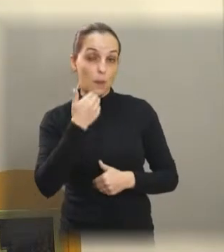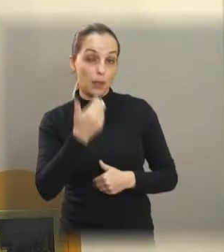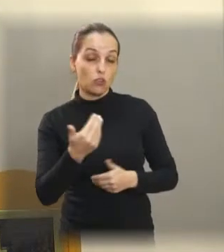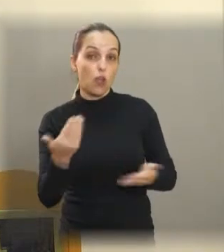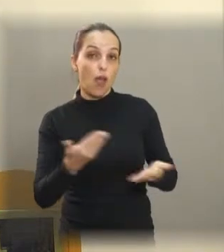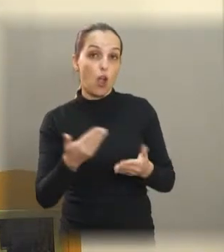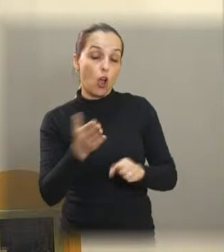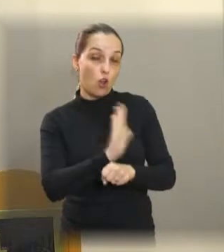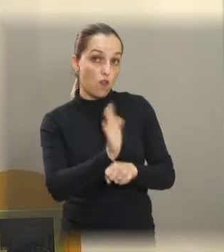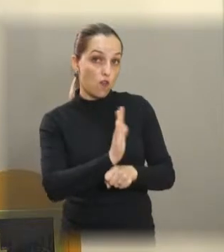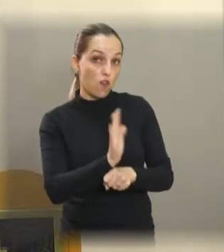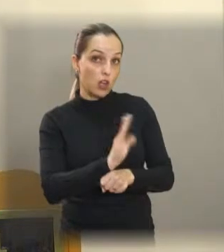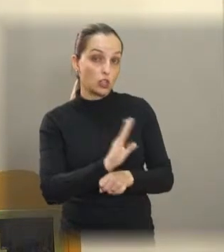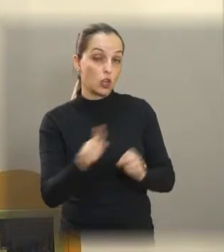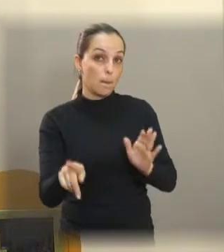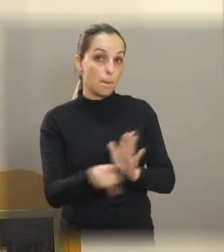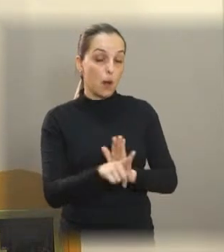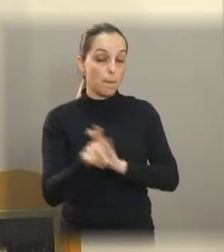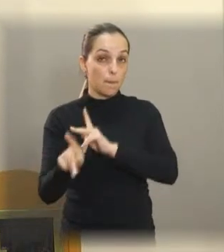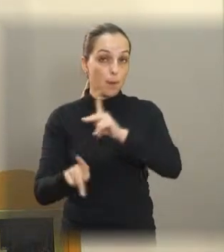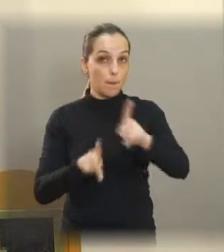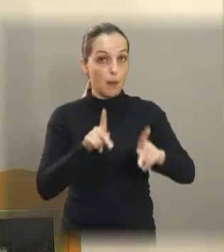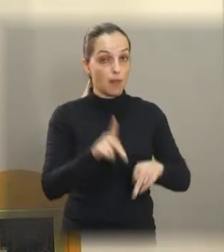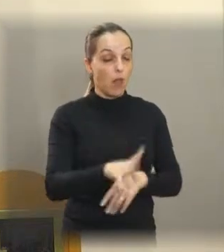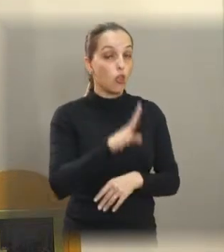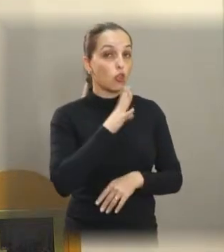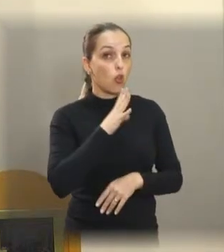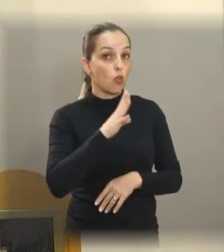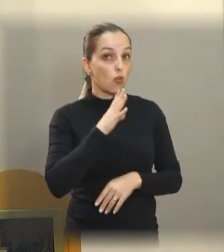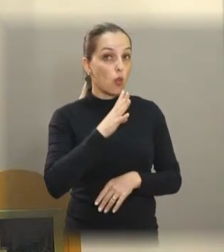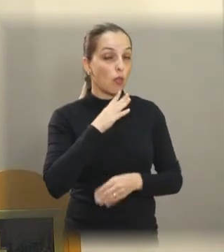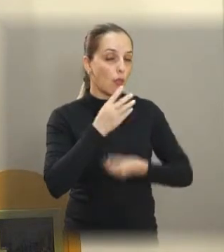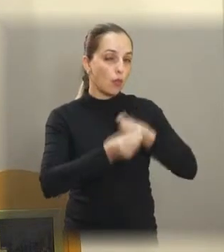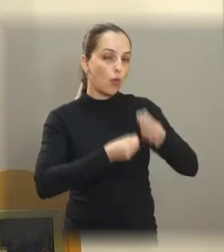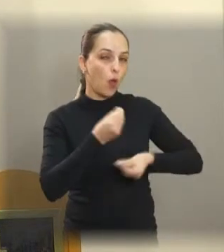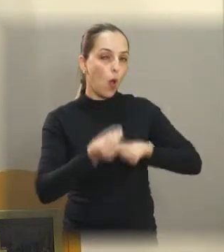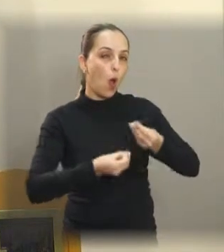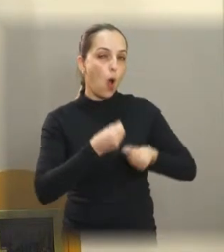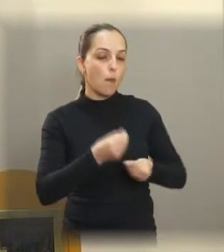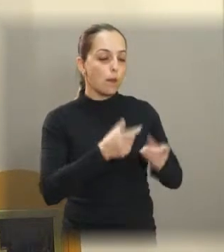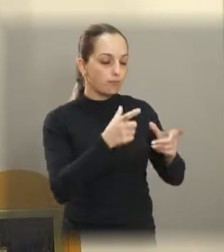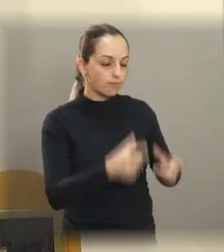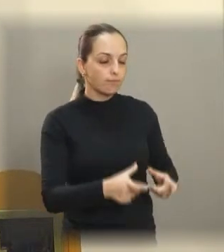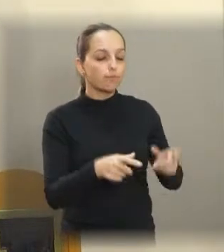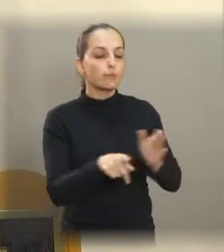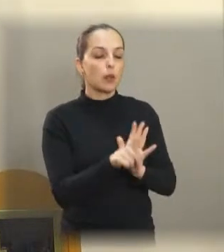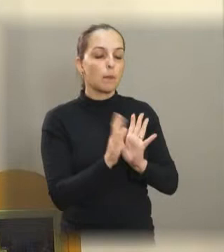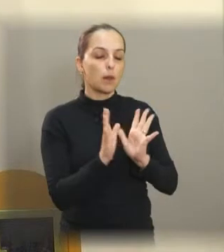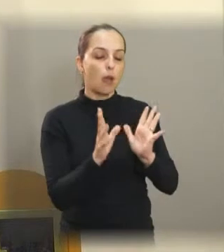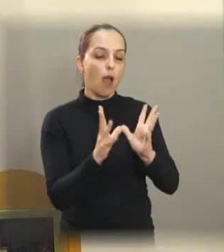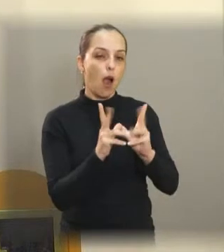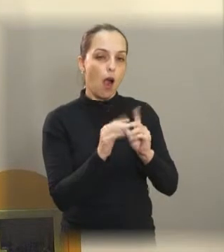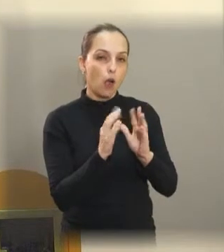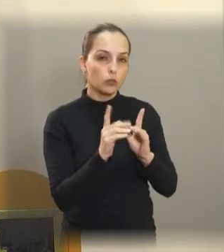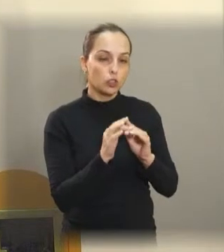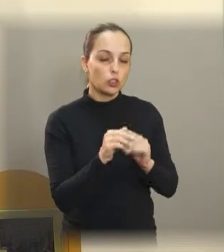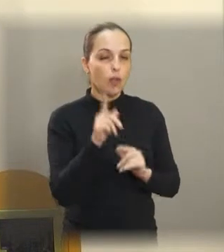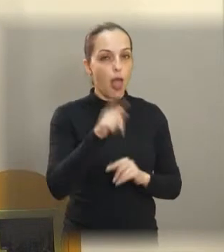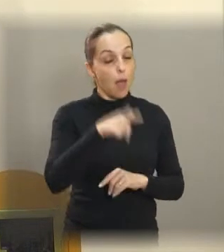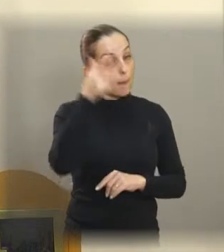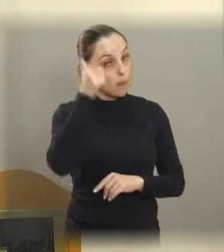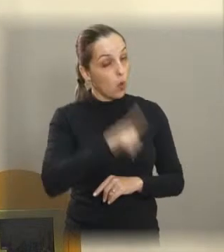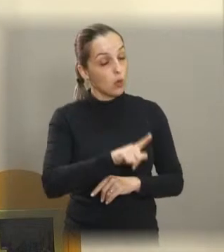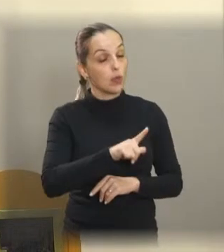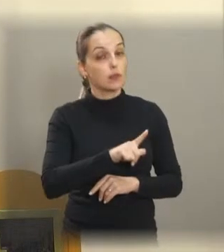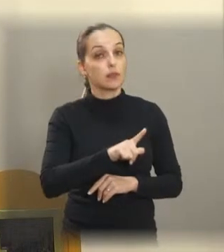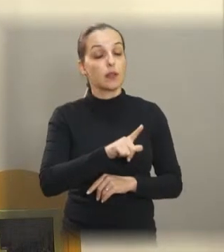a comunicação soltasse o vídeo, para que a população pudesse conhecer um pouquinho mais desse espaço, que é uma conquista